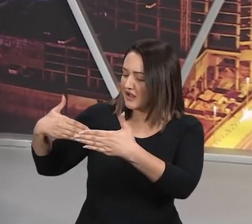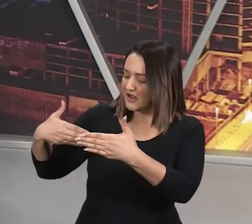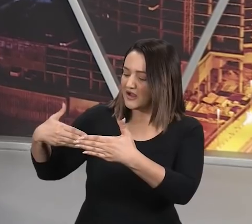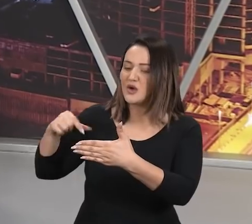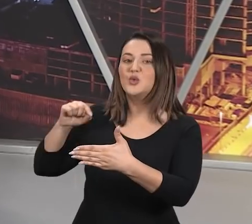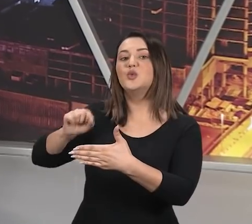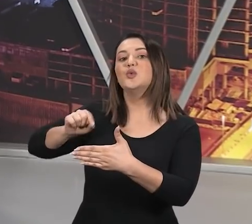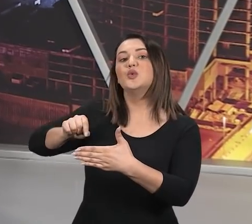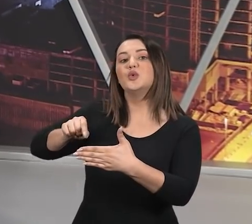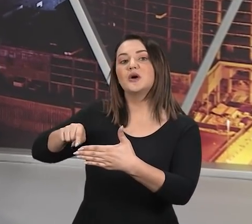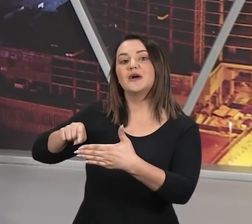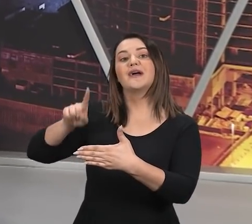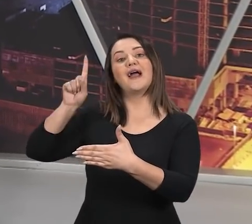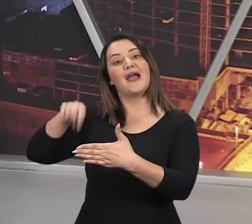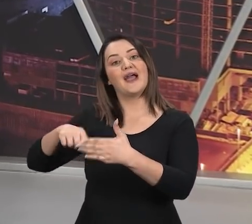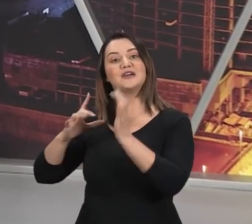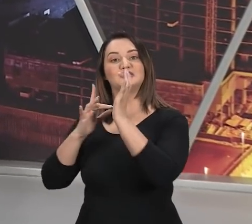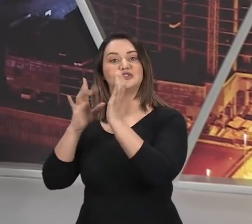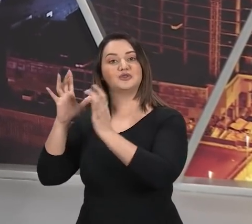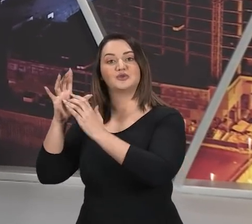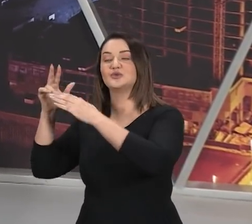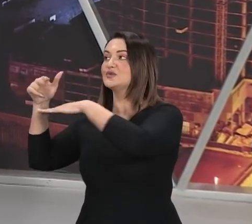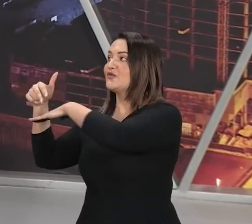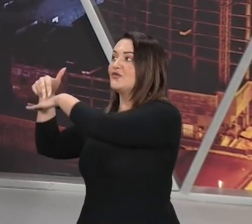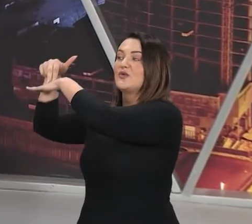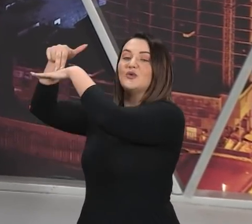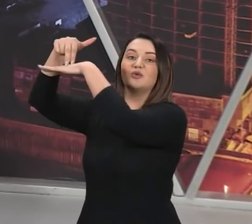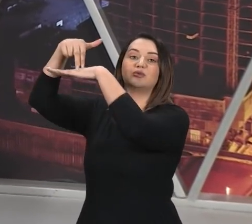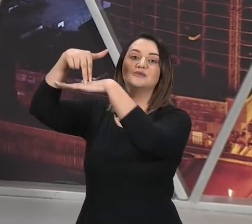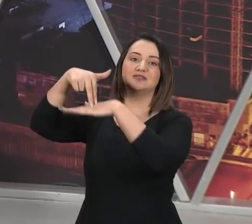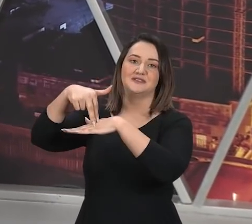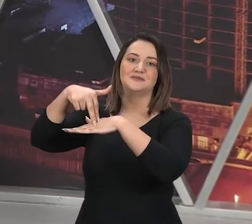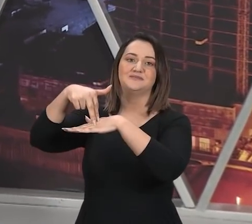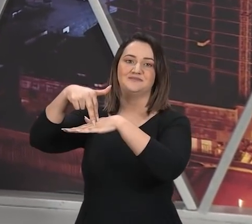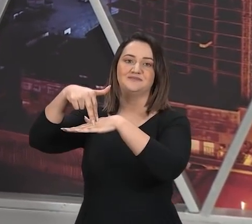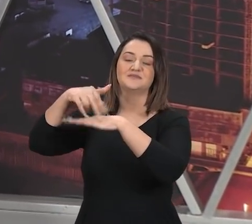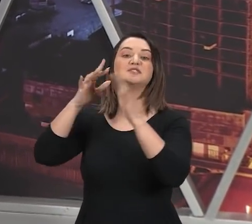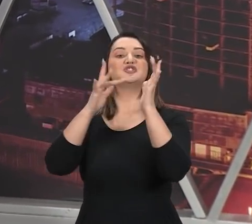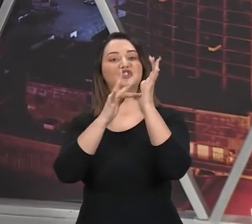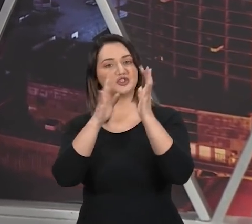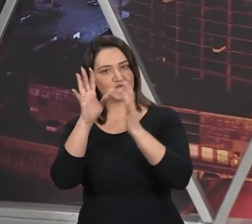é: que tempo é esse que está próximo? É o tempo da volta de Jesus.